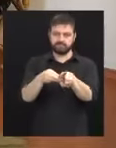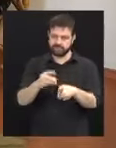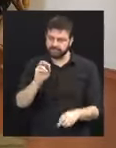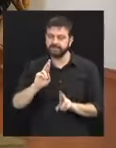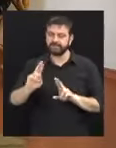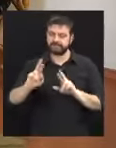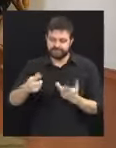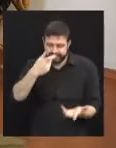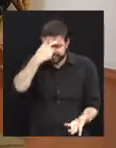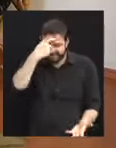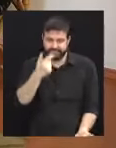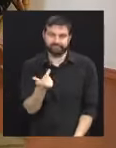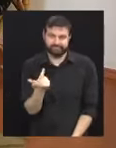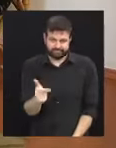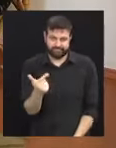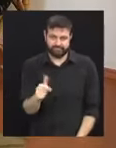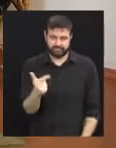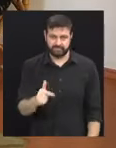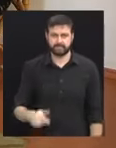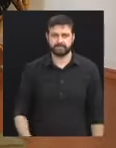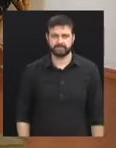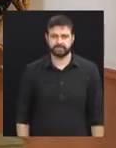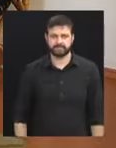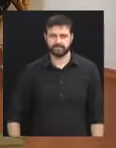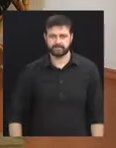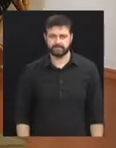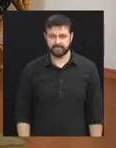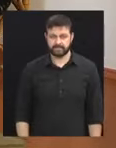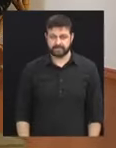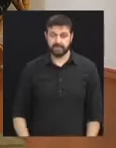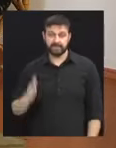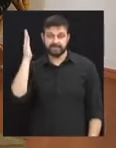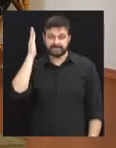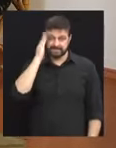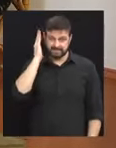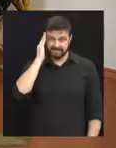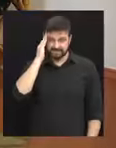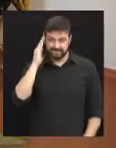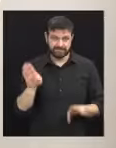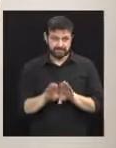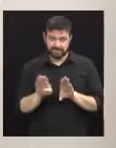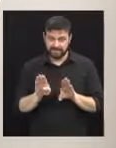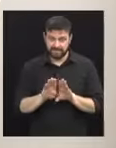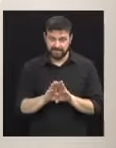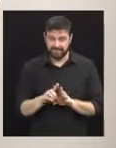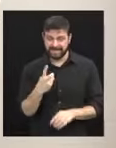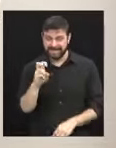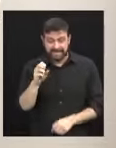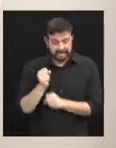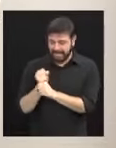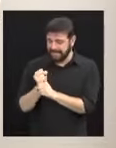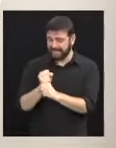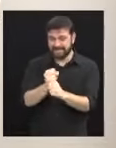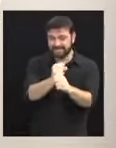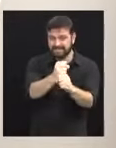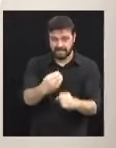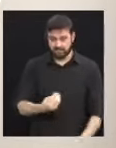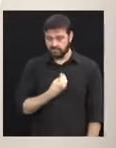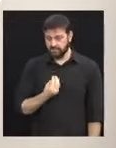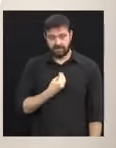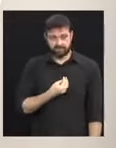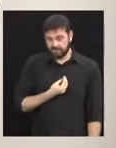tem muita racionalidade, ele vai pelo instinto. E saber que é para 15, 20 anos um cachorro, né?